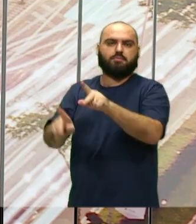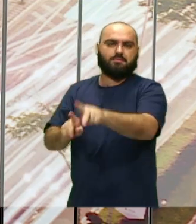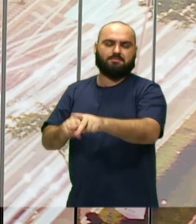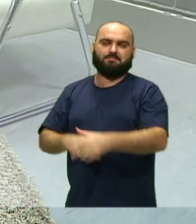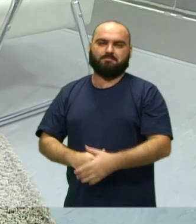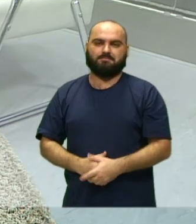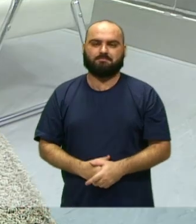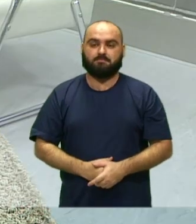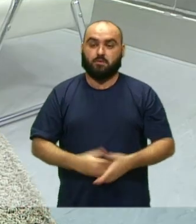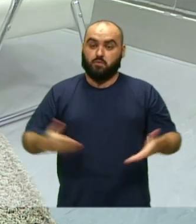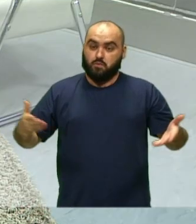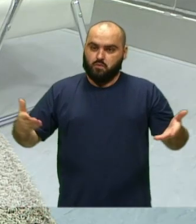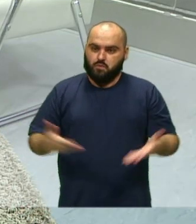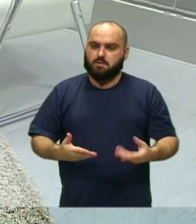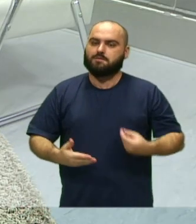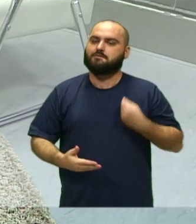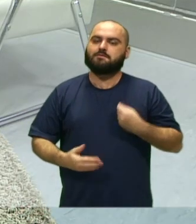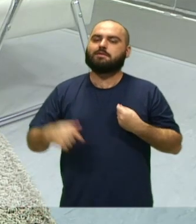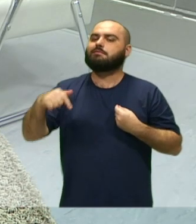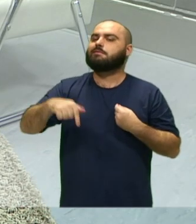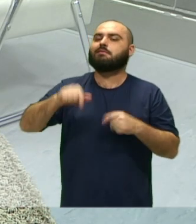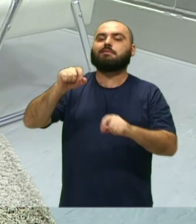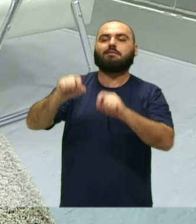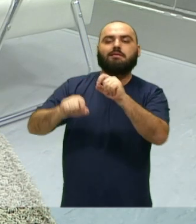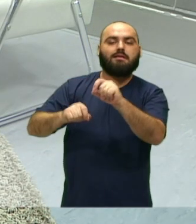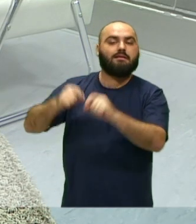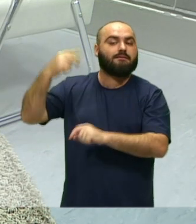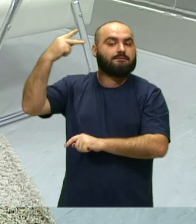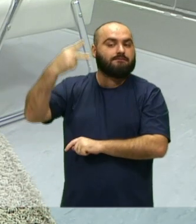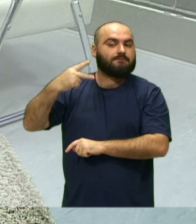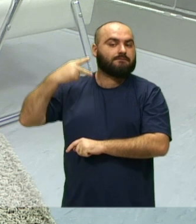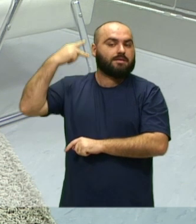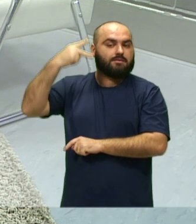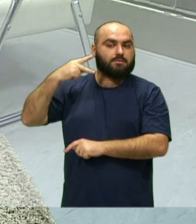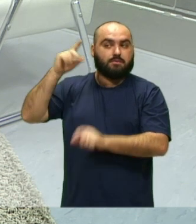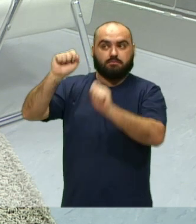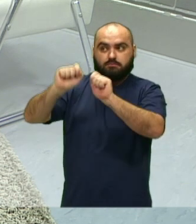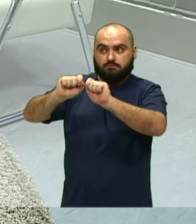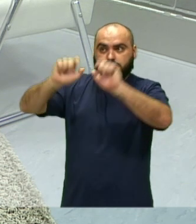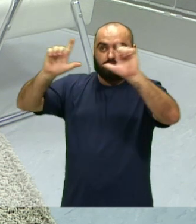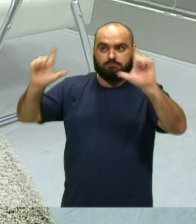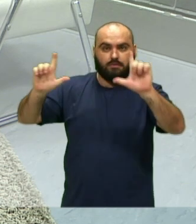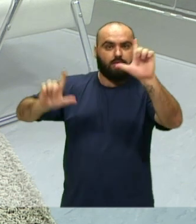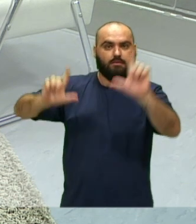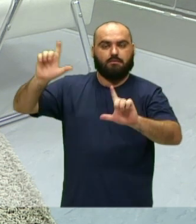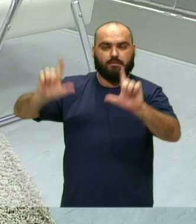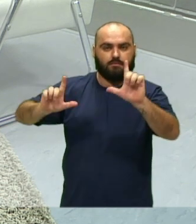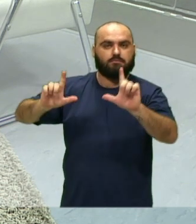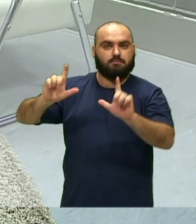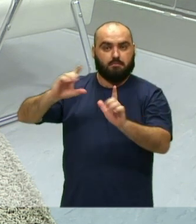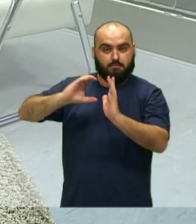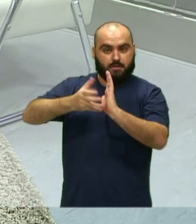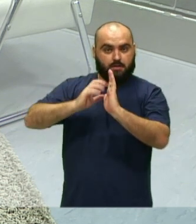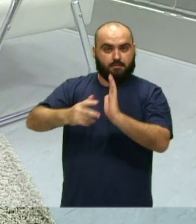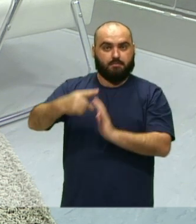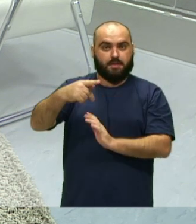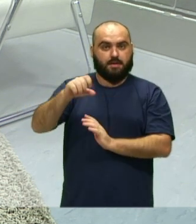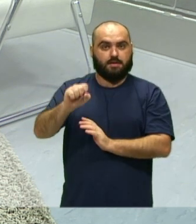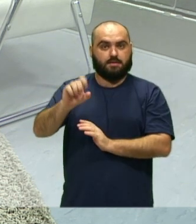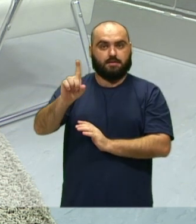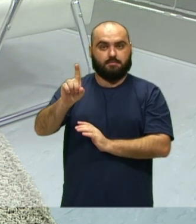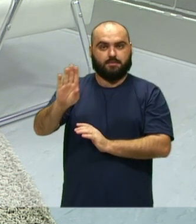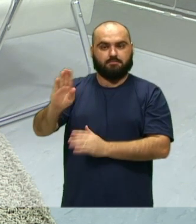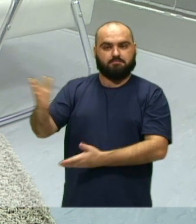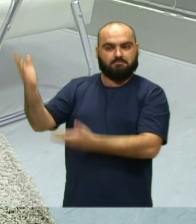público. Hoje participa conosco aqui no estúdio de TV Carlo Antônio Vicente, a vereadora do PSDB,